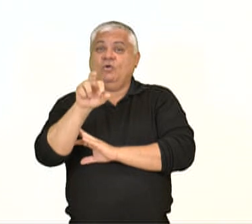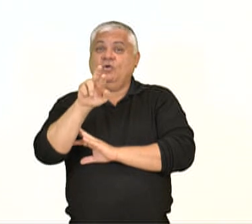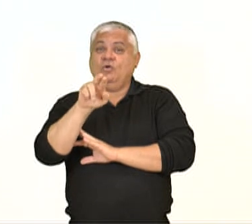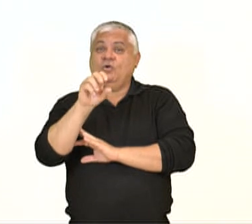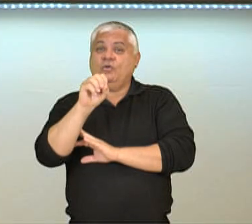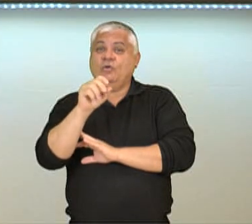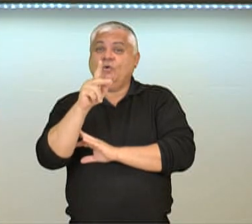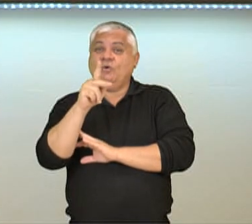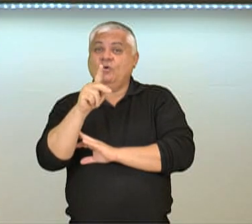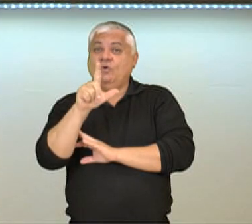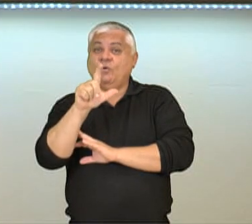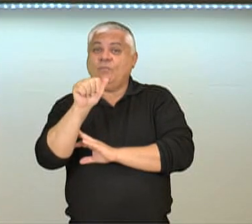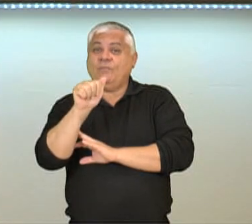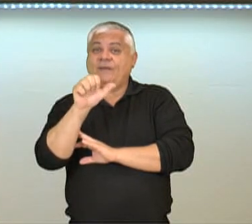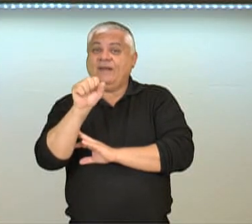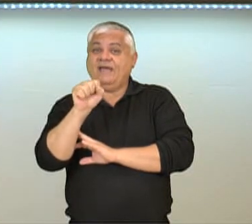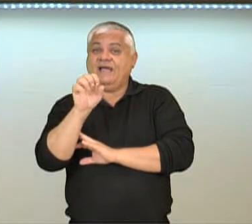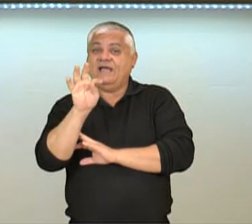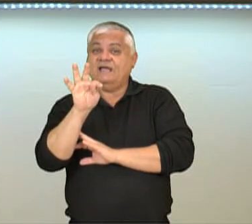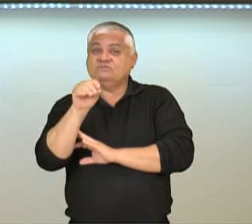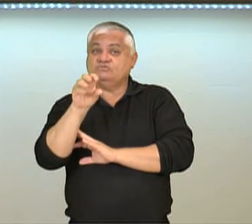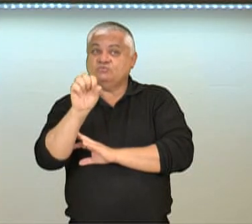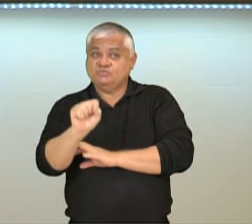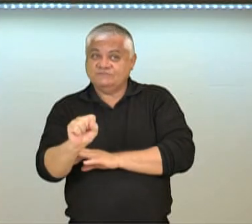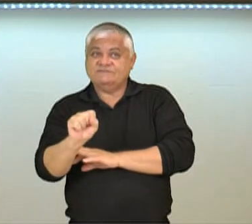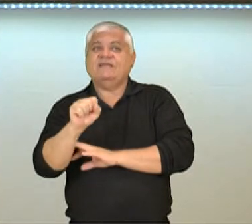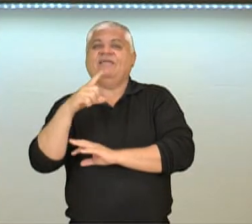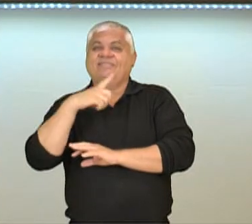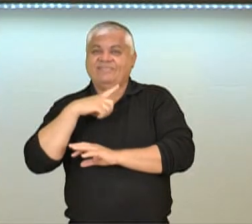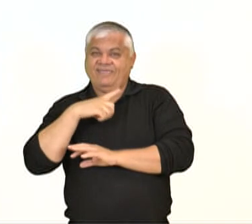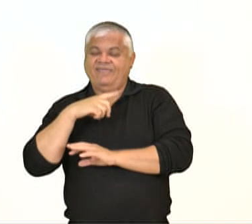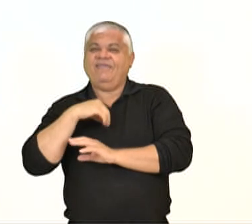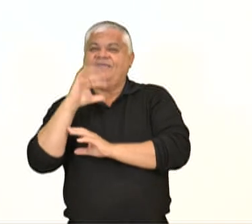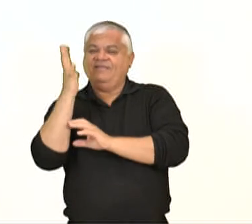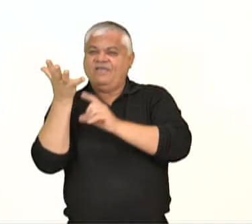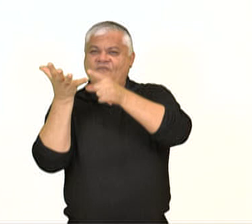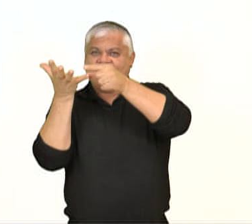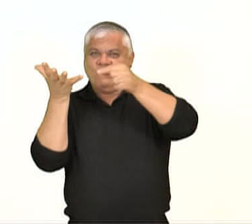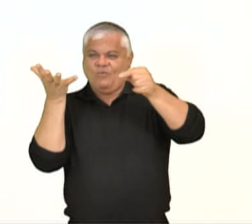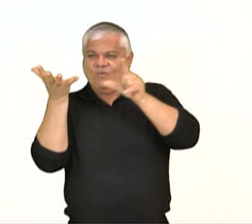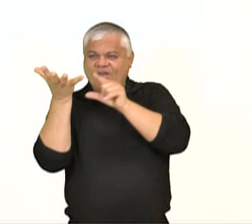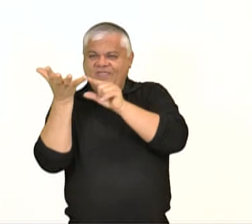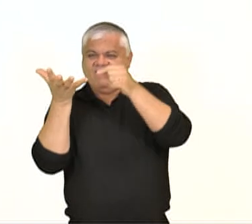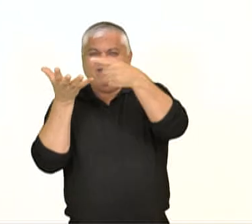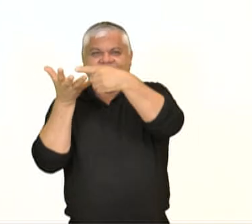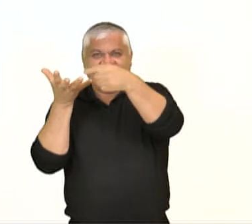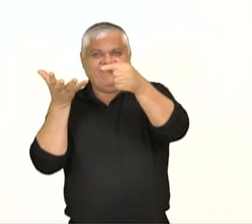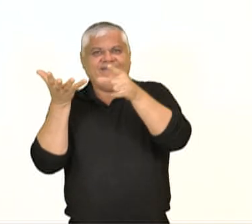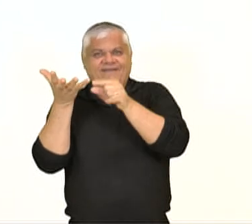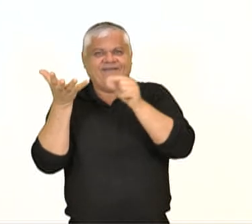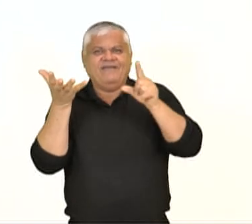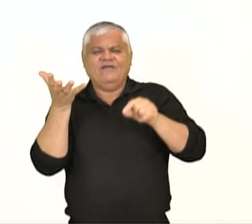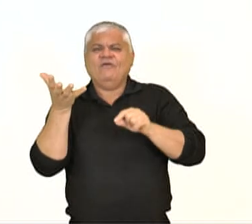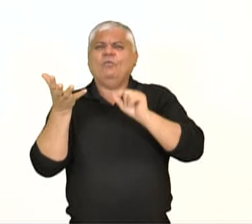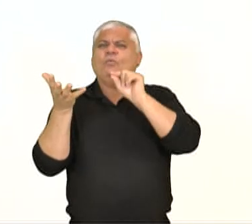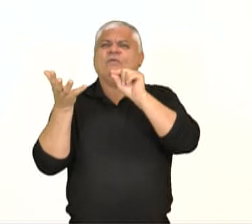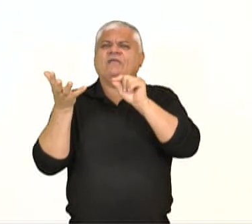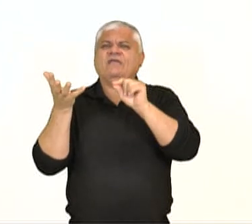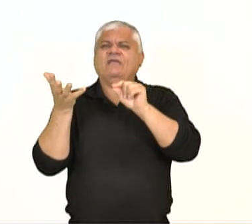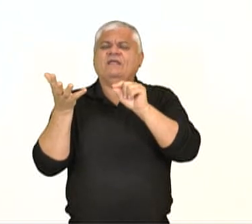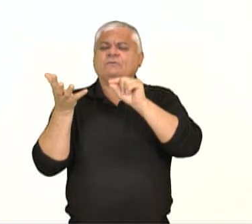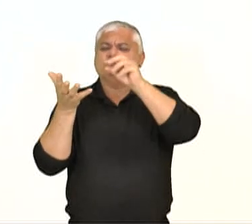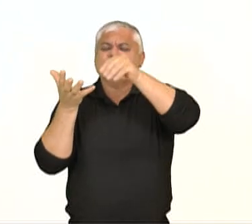Sim, os cloroplastos, eles estão ali dispersos nas folhas, né? E eles fazem o que, professora?